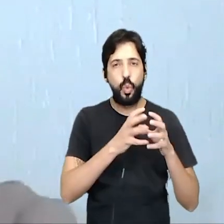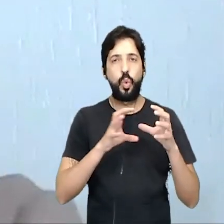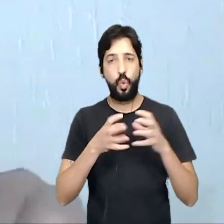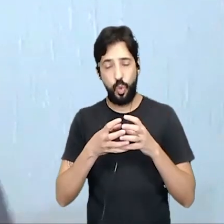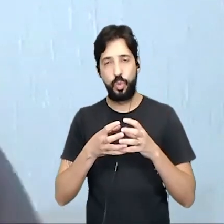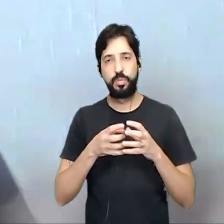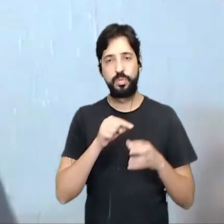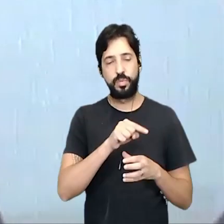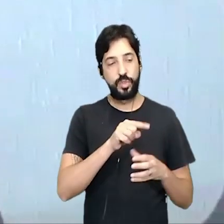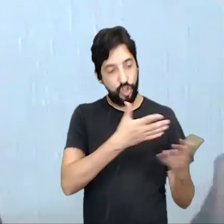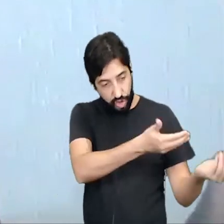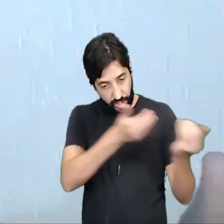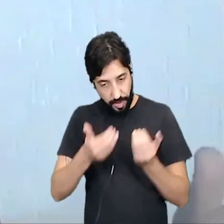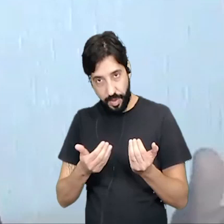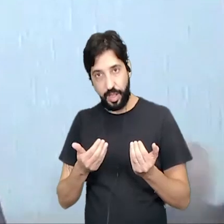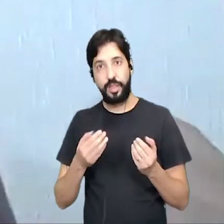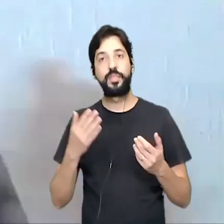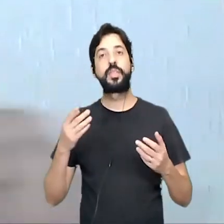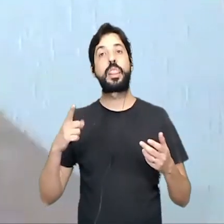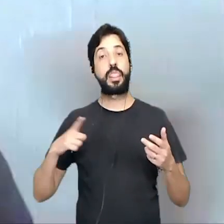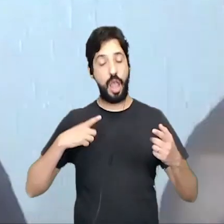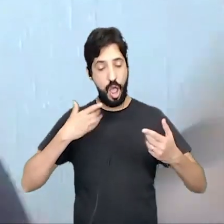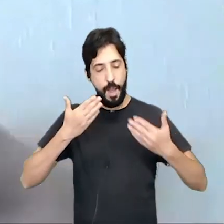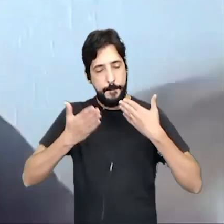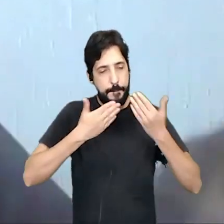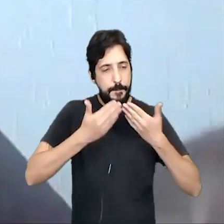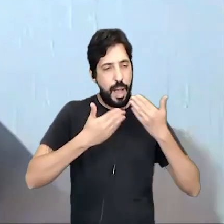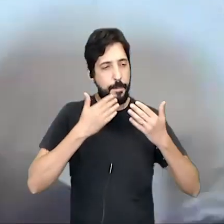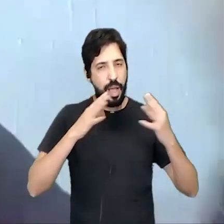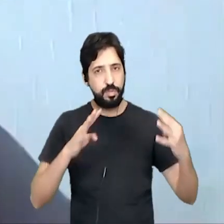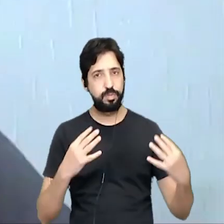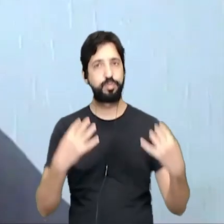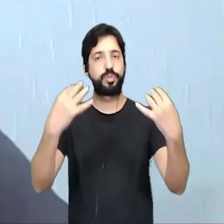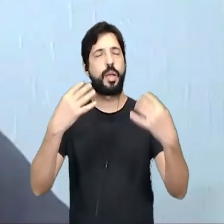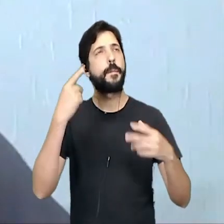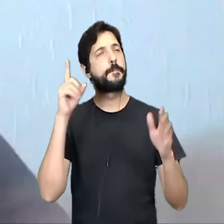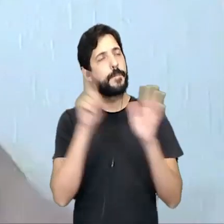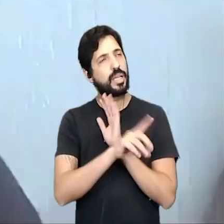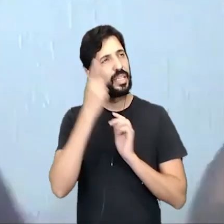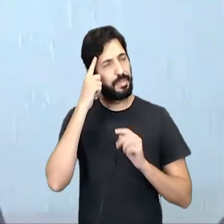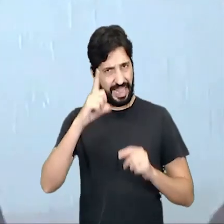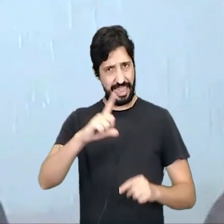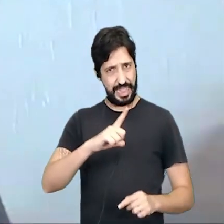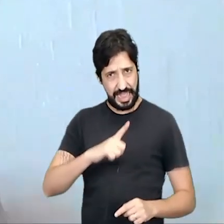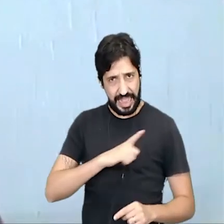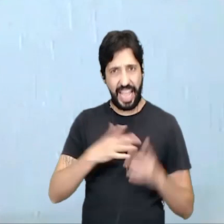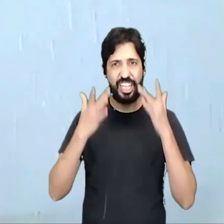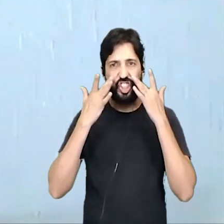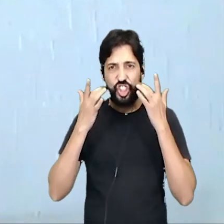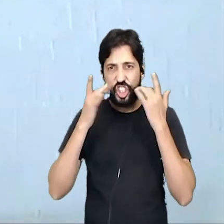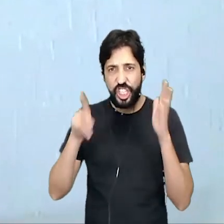parentes para compor uma cena e fazer uma conversa pública com o público se tinha teatro de